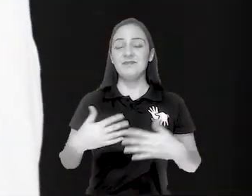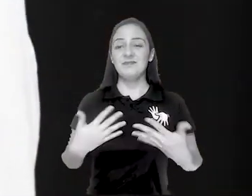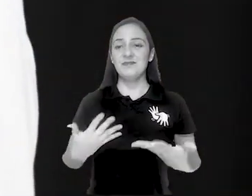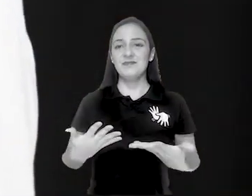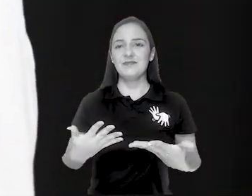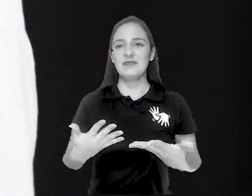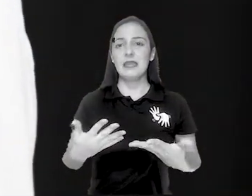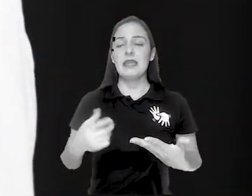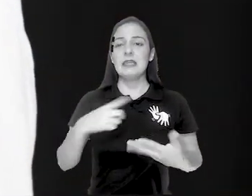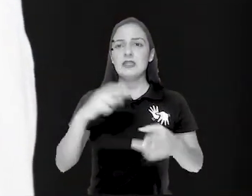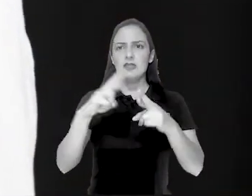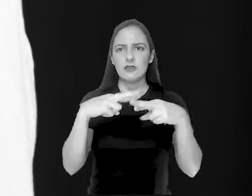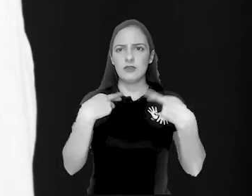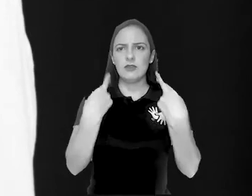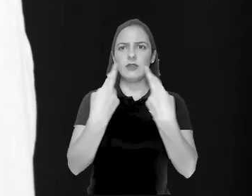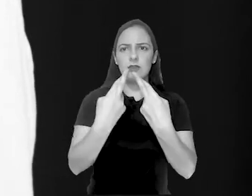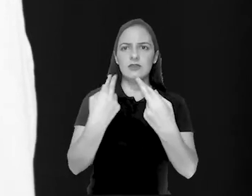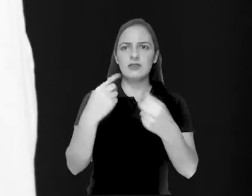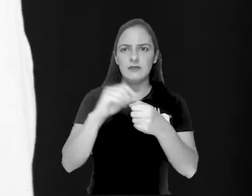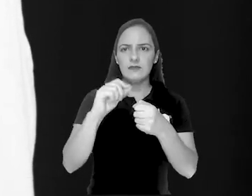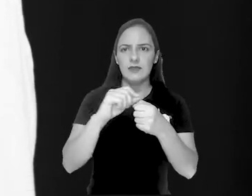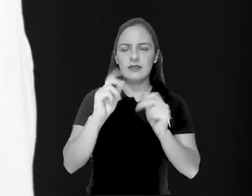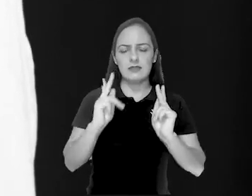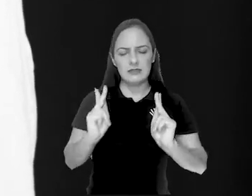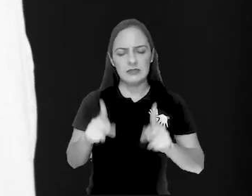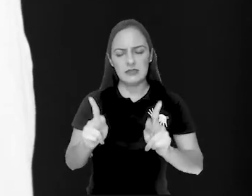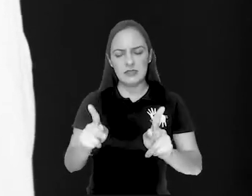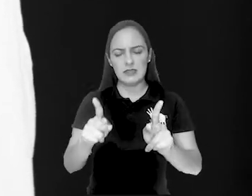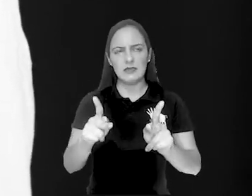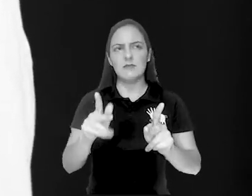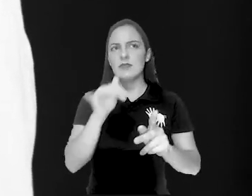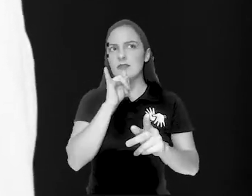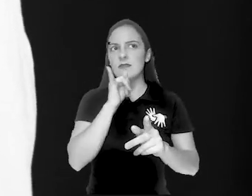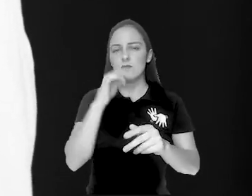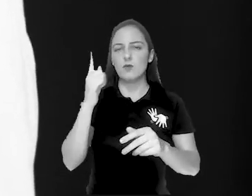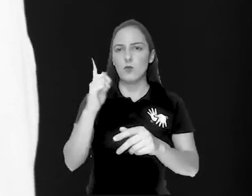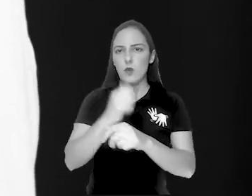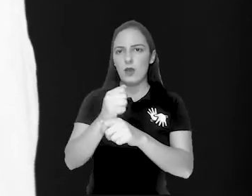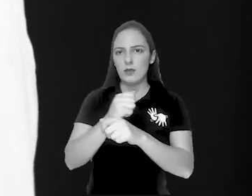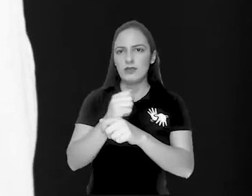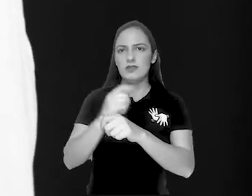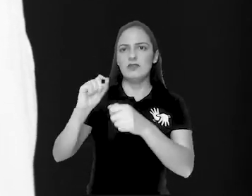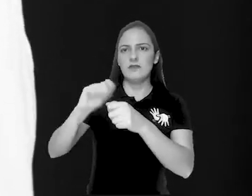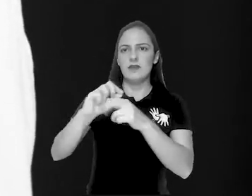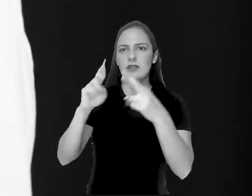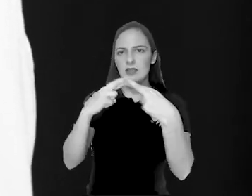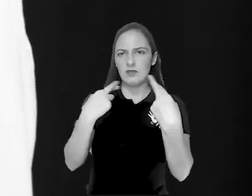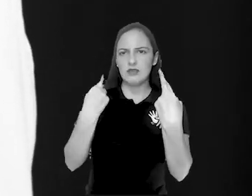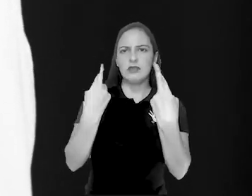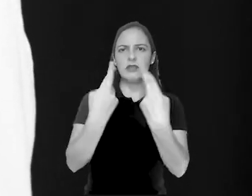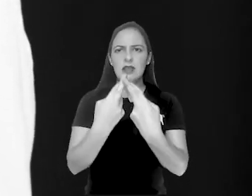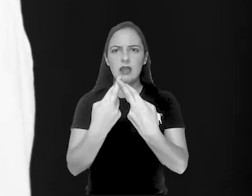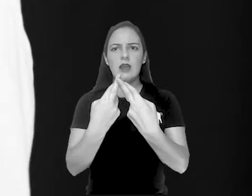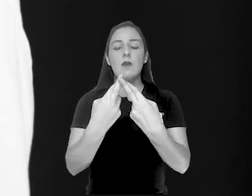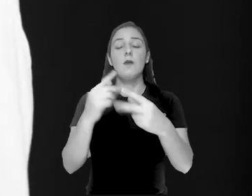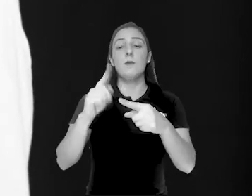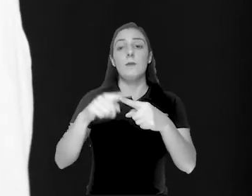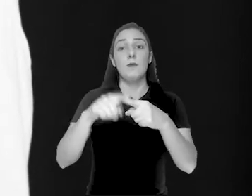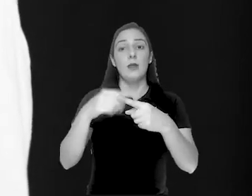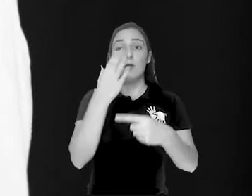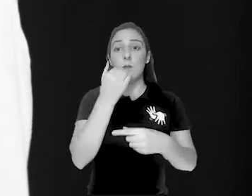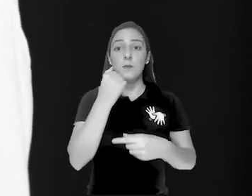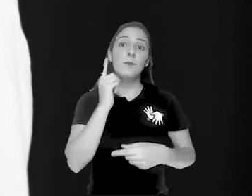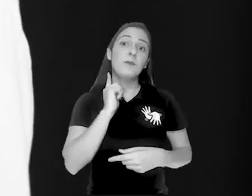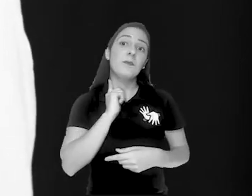As reuniões que nós temos, que a gente tem bastante reunião durante o ano, né? Para a gente conscientizar que a comida mineira, a nossa comida